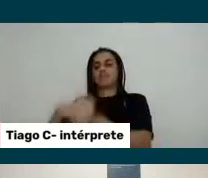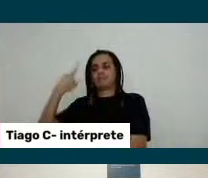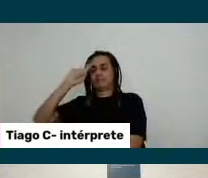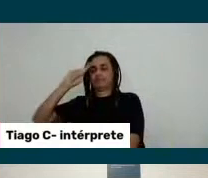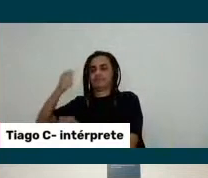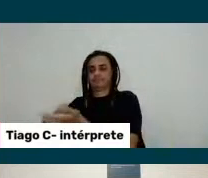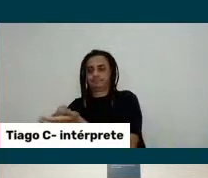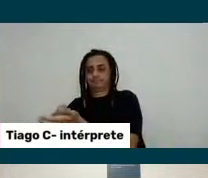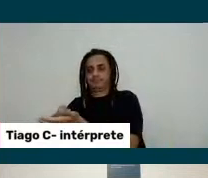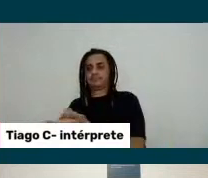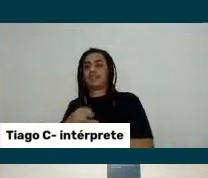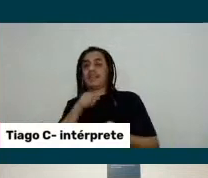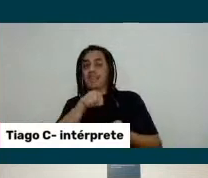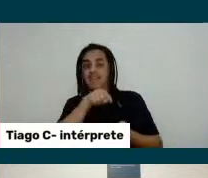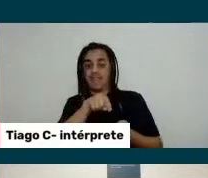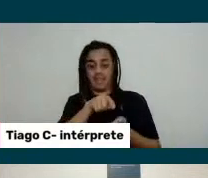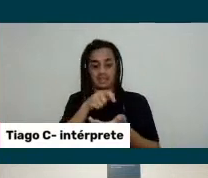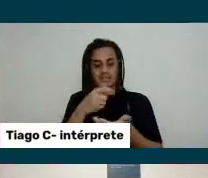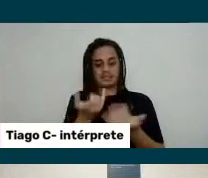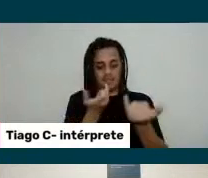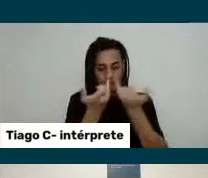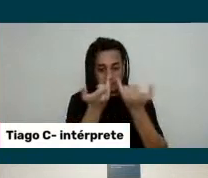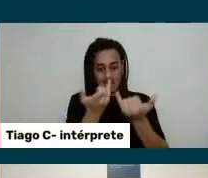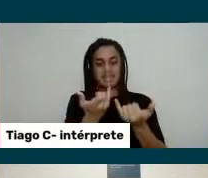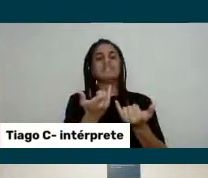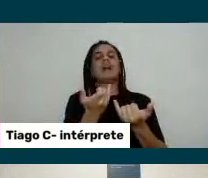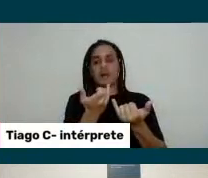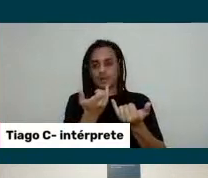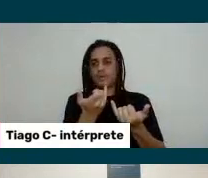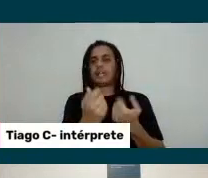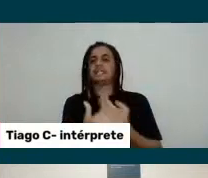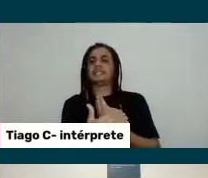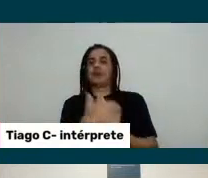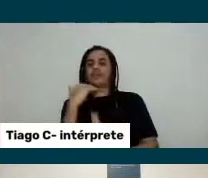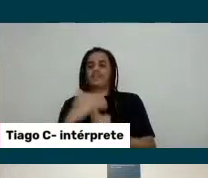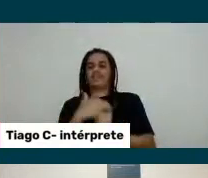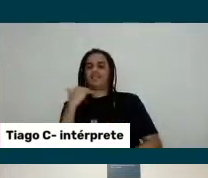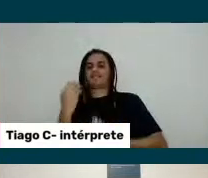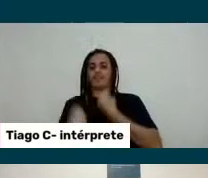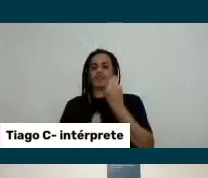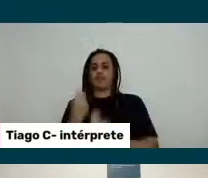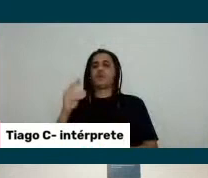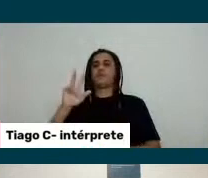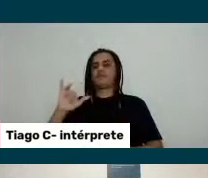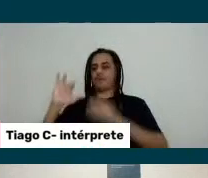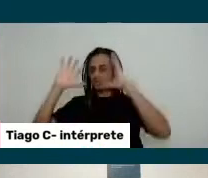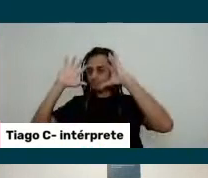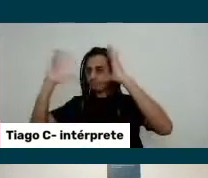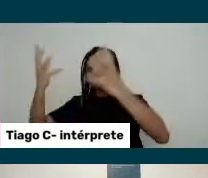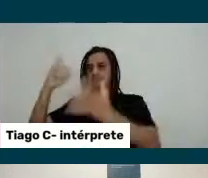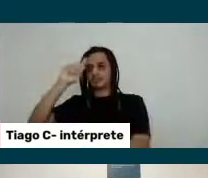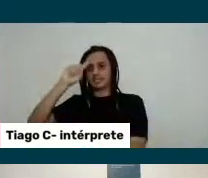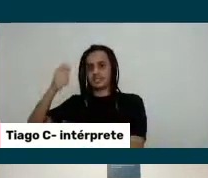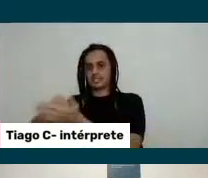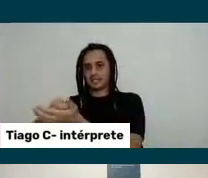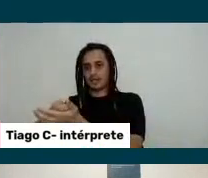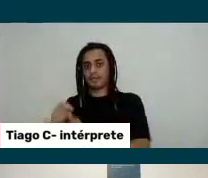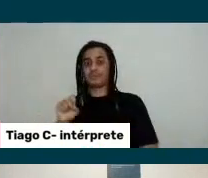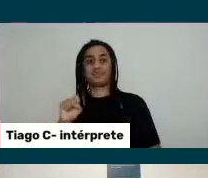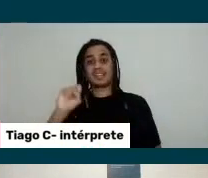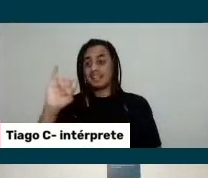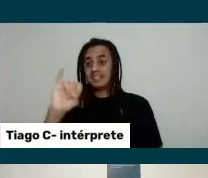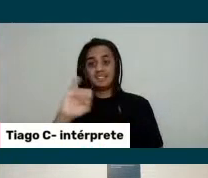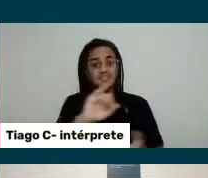têm que drivar, têm que impulsionar algum tipo de tomada de decisão. Se ele não te serve